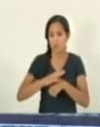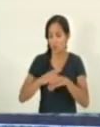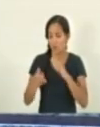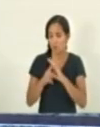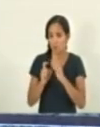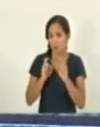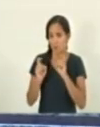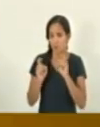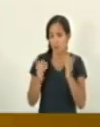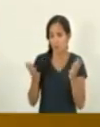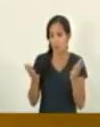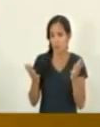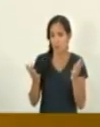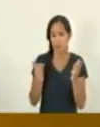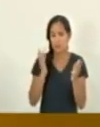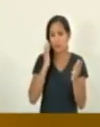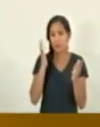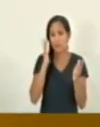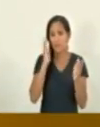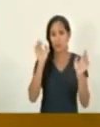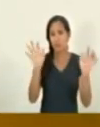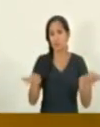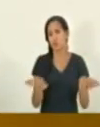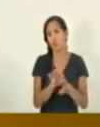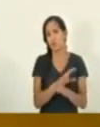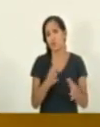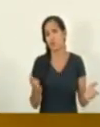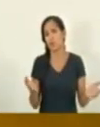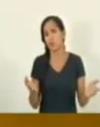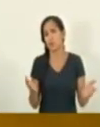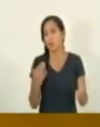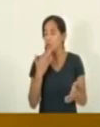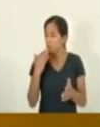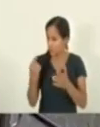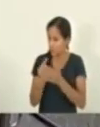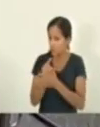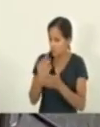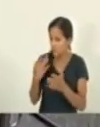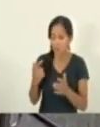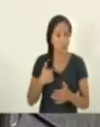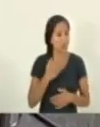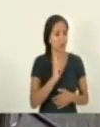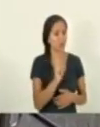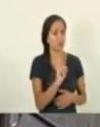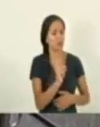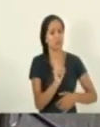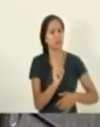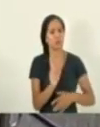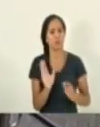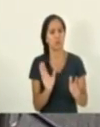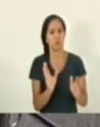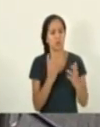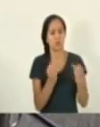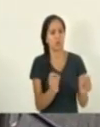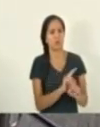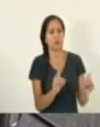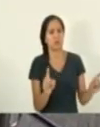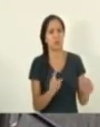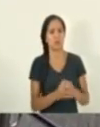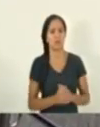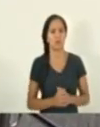sessão. Imagina que a sessão não tivesse acabado. É por isso que eu estou pedindo, se abre mão ou não. Não, eu não abro mão então, não. Então pronto. Eu não abro mão é não. É só não